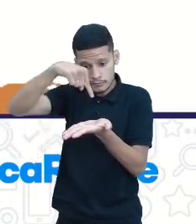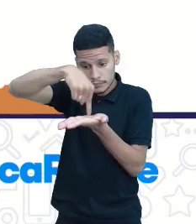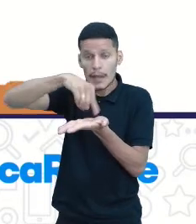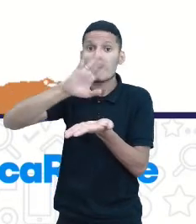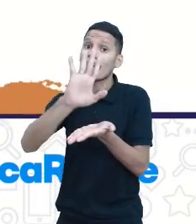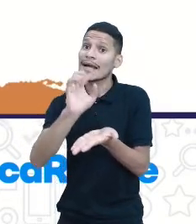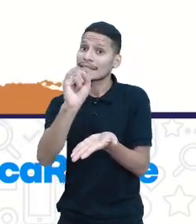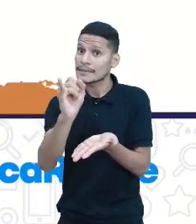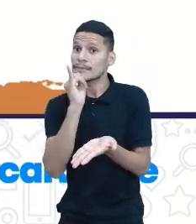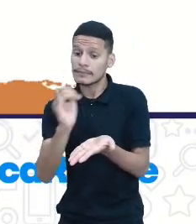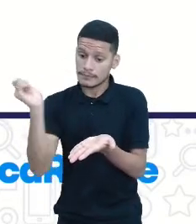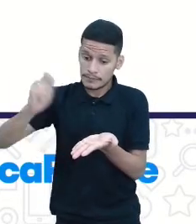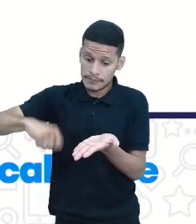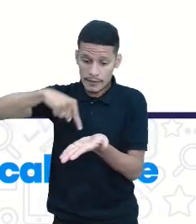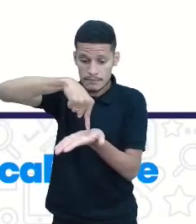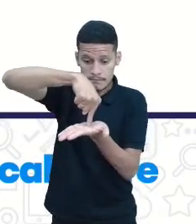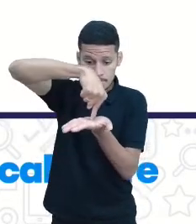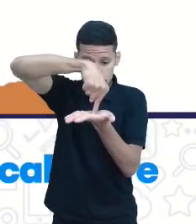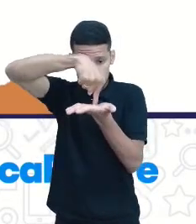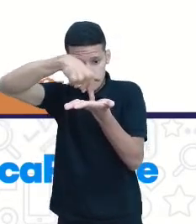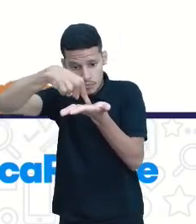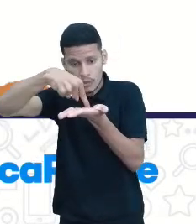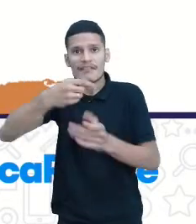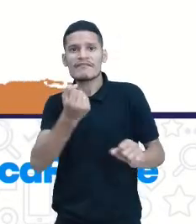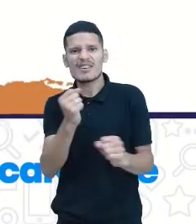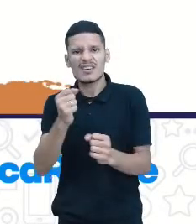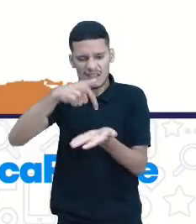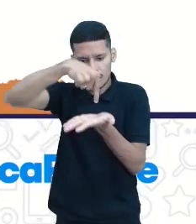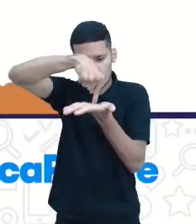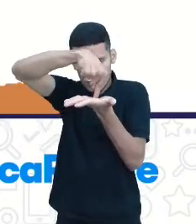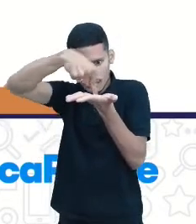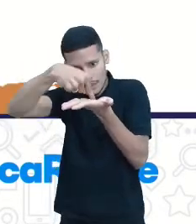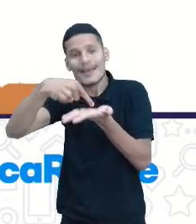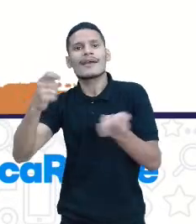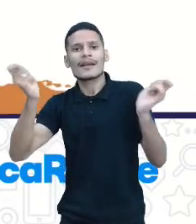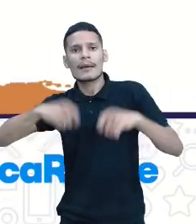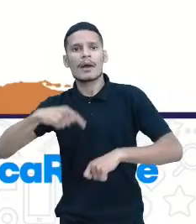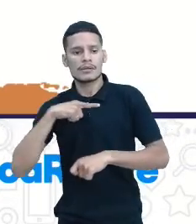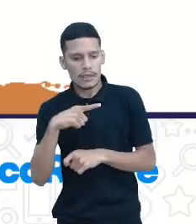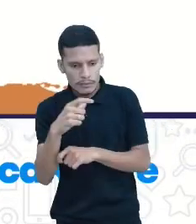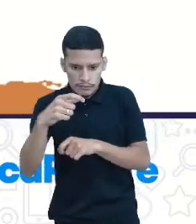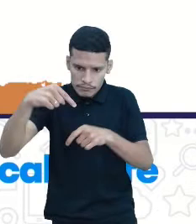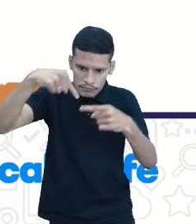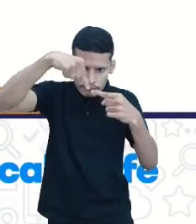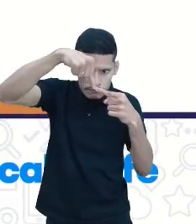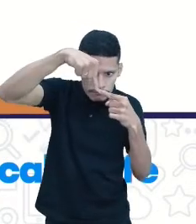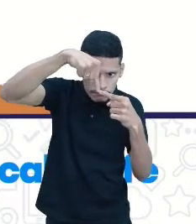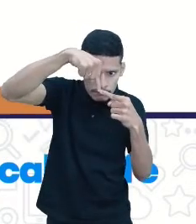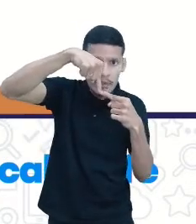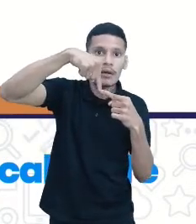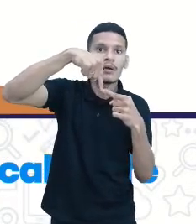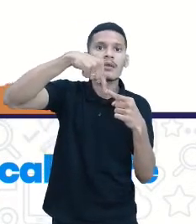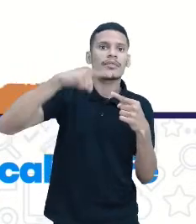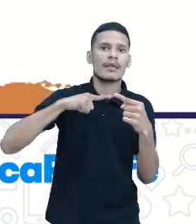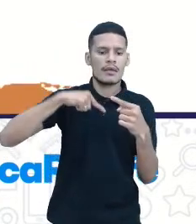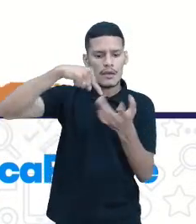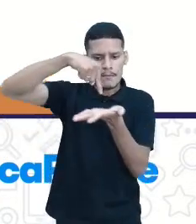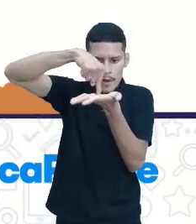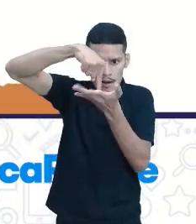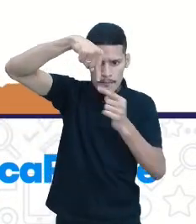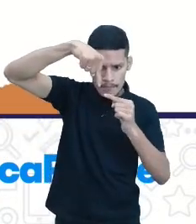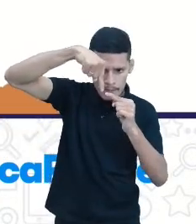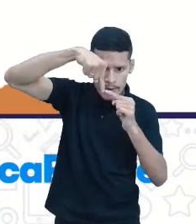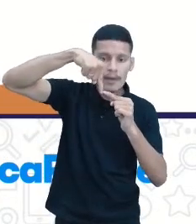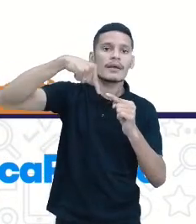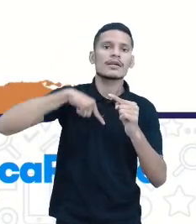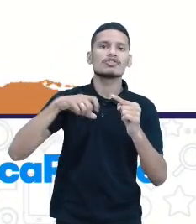de forma inclinada, você vai perceber que aí sim ele vai gerar uma sombra, tá certo? Então, em pé não tem sombra, se eu